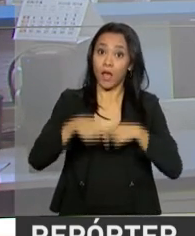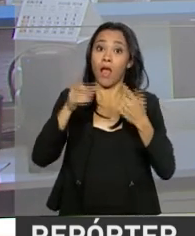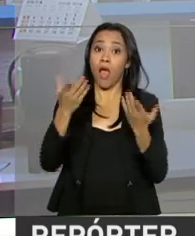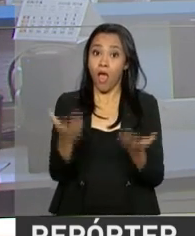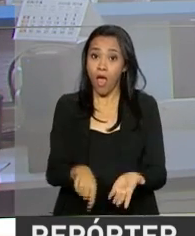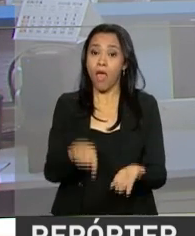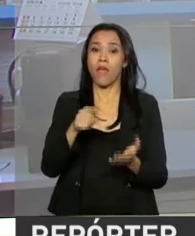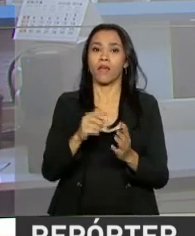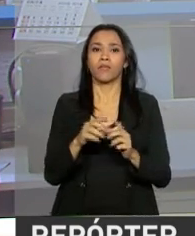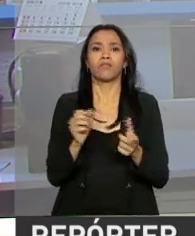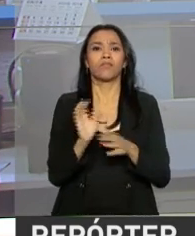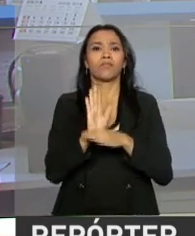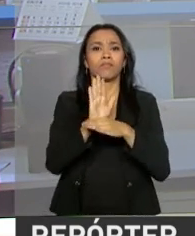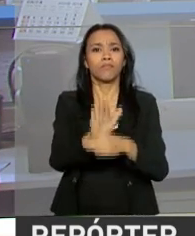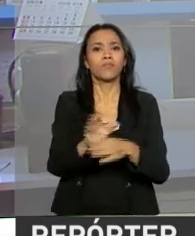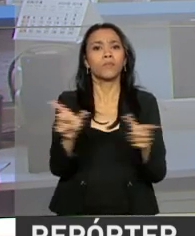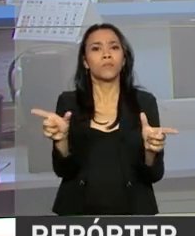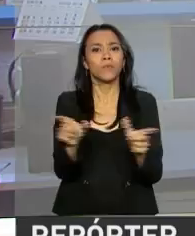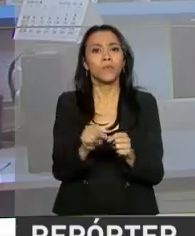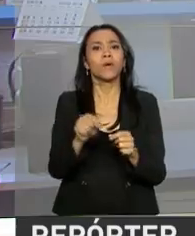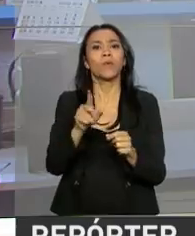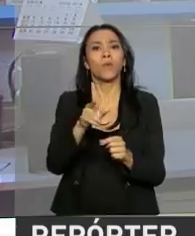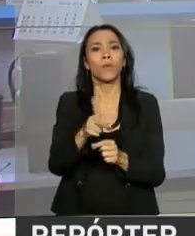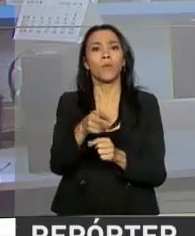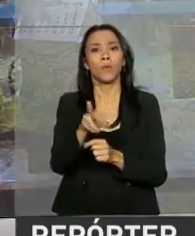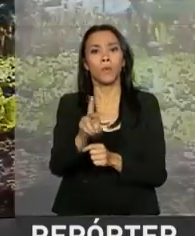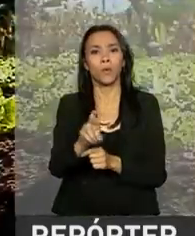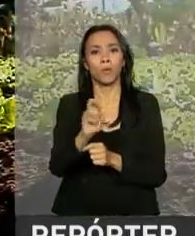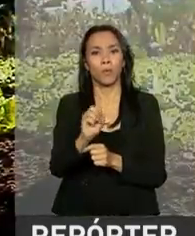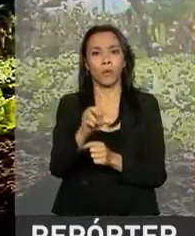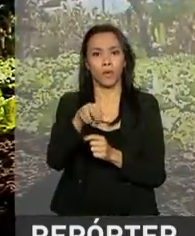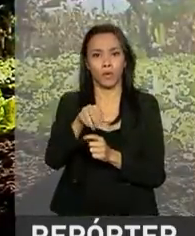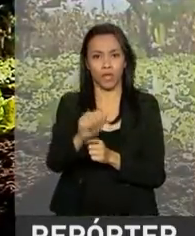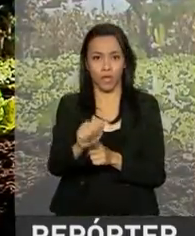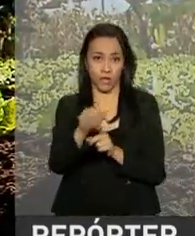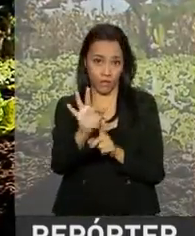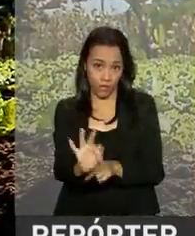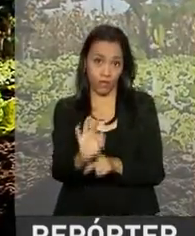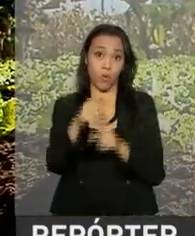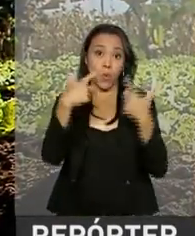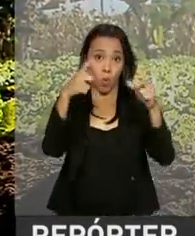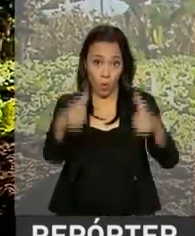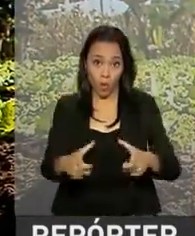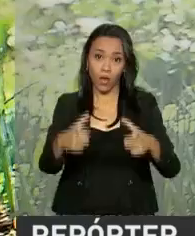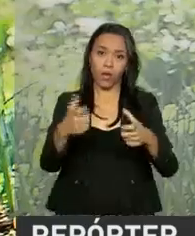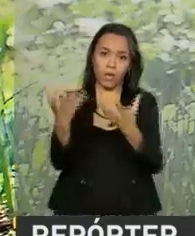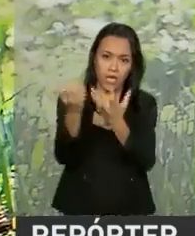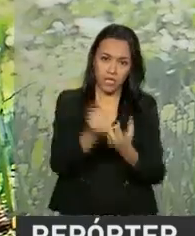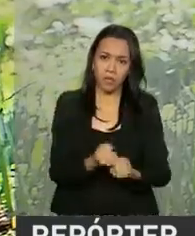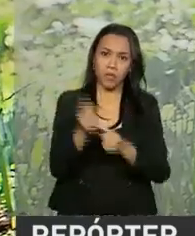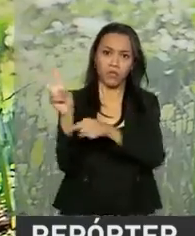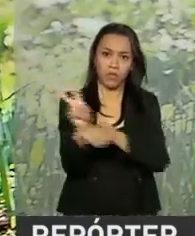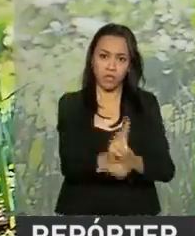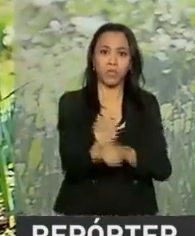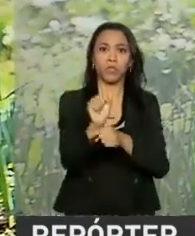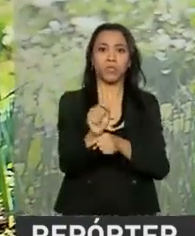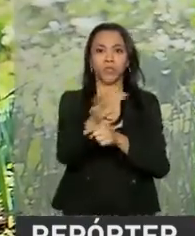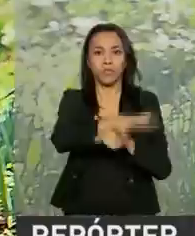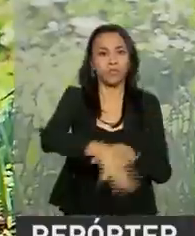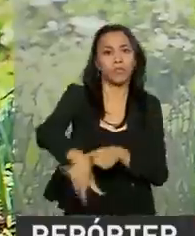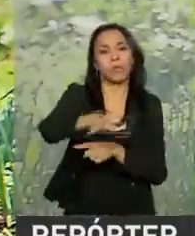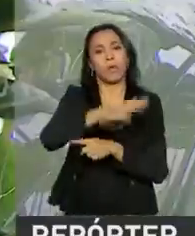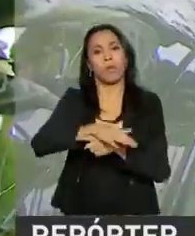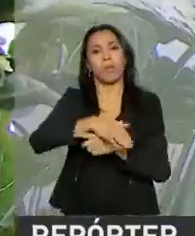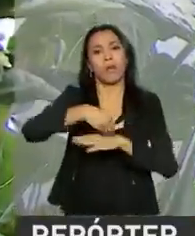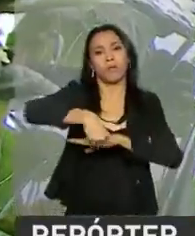da agricultura familiar o pronaf o local que mais recebeu financiamento de algum programa de crédito para a produção